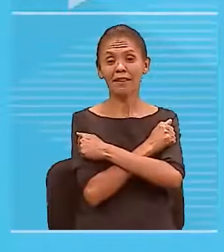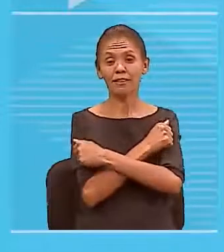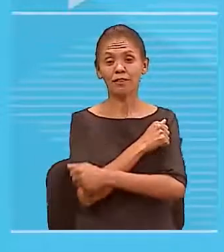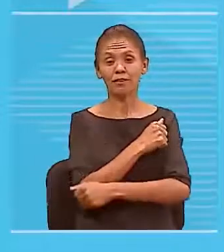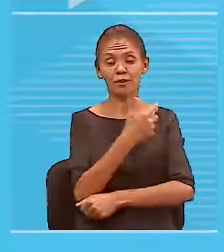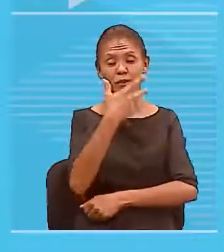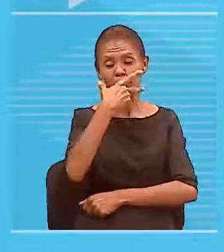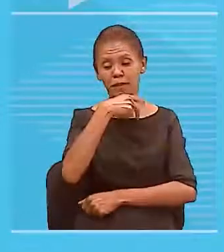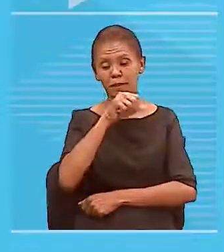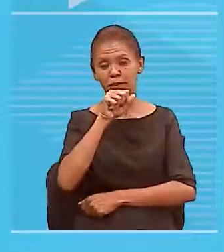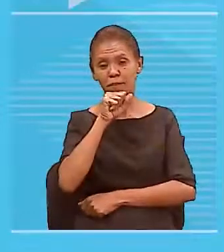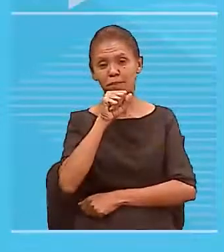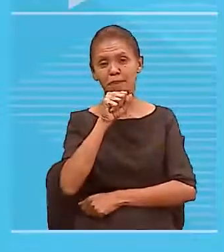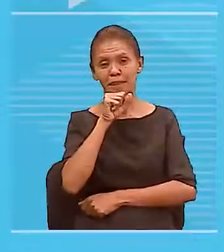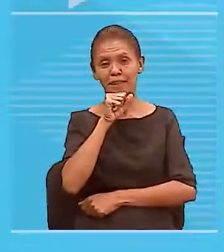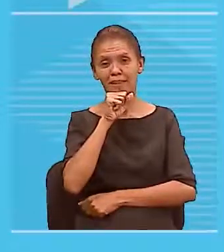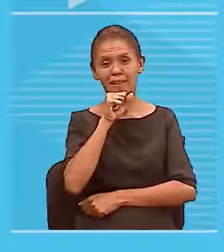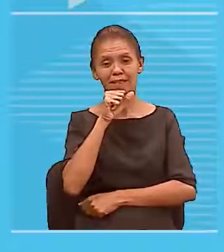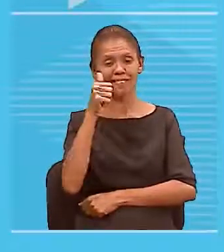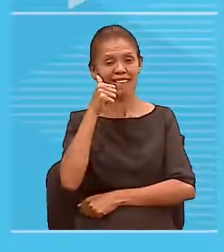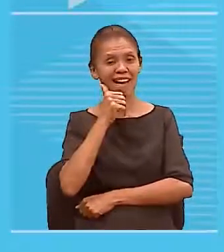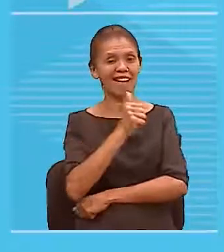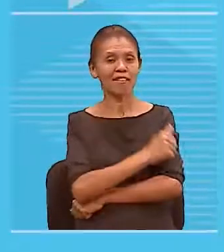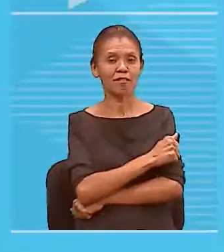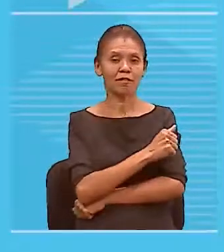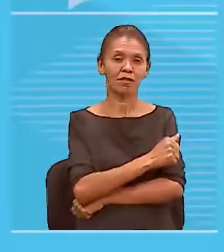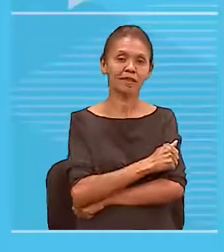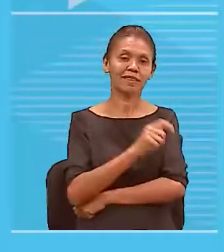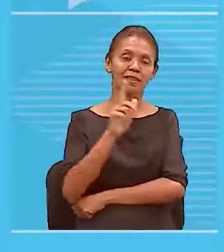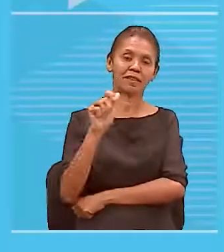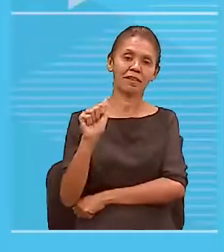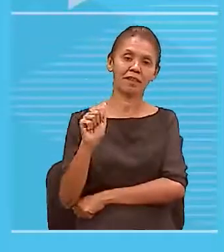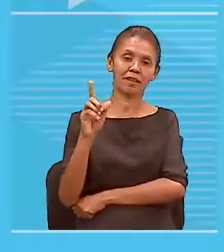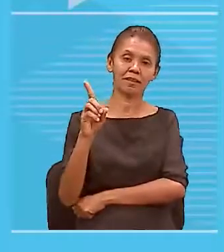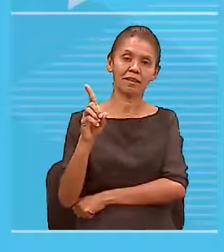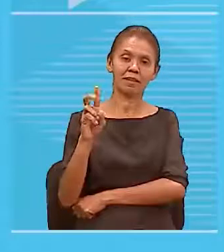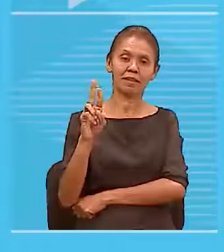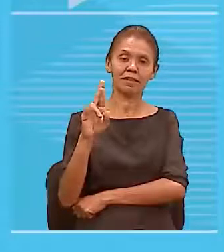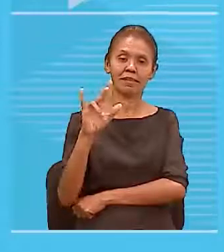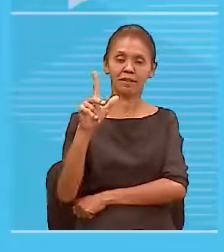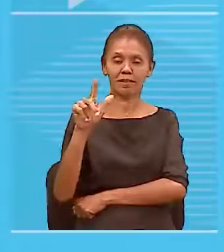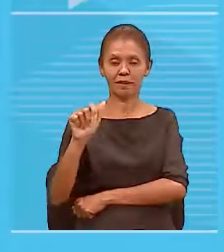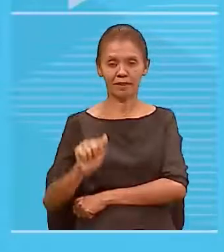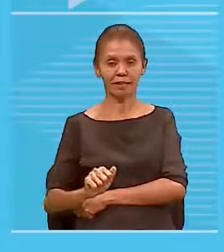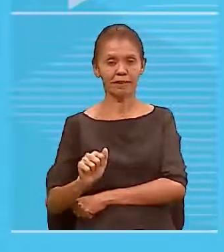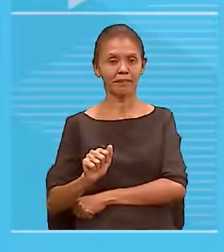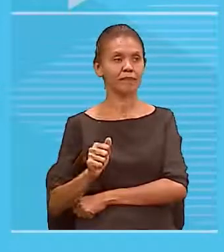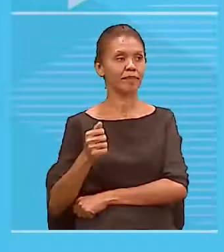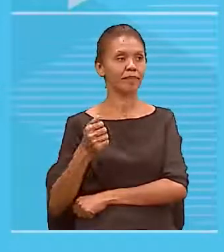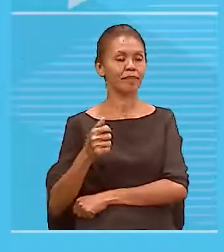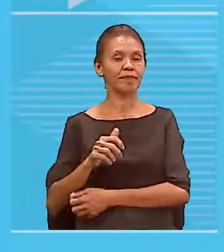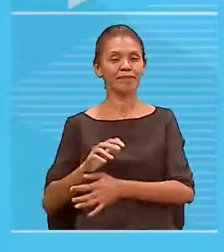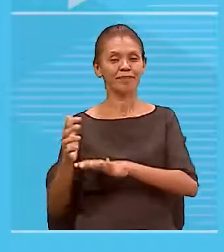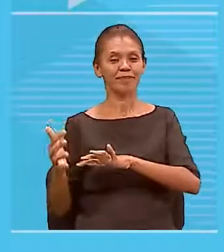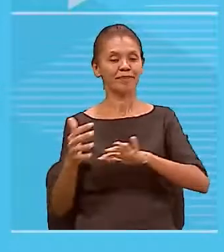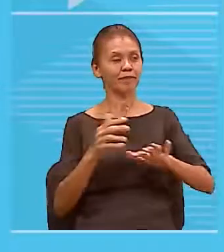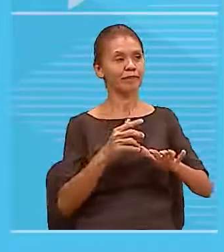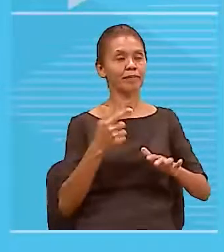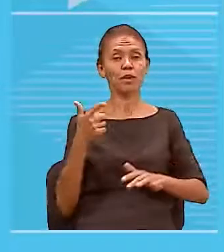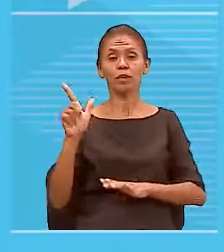mandando um abraço aí para eles aí vamos ver mais uma questão vamos lá